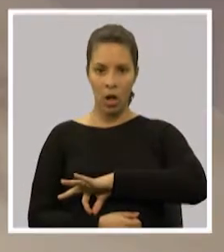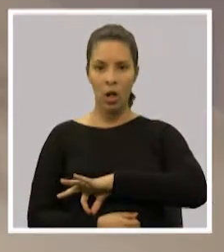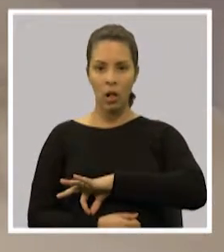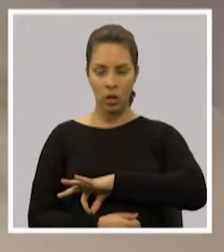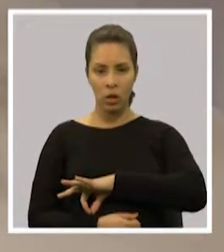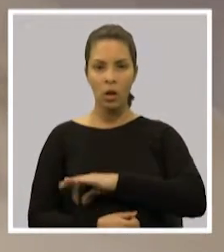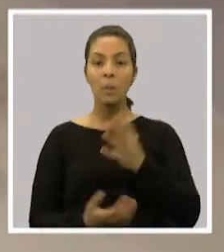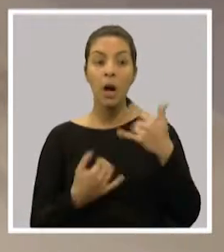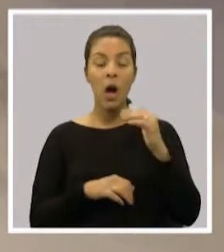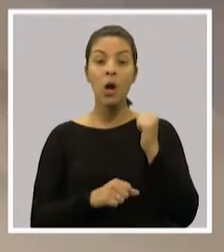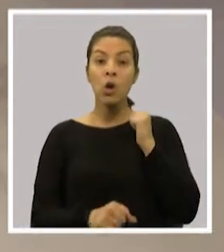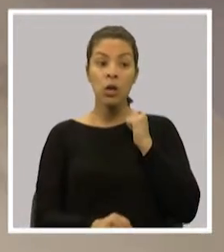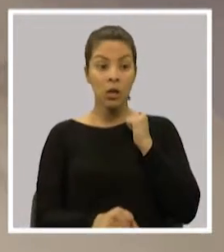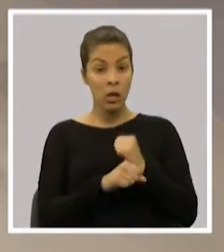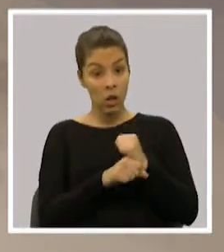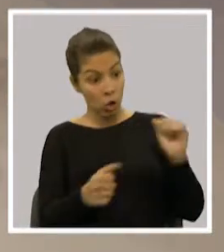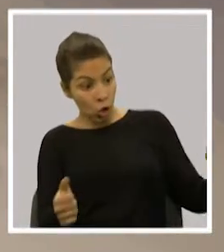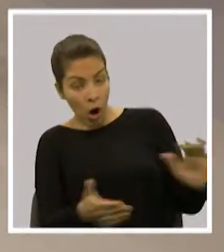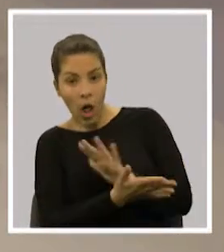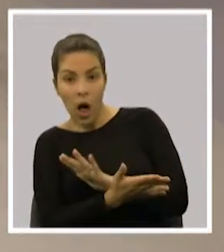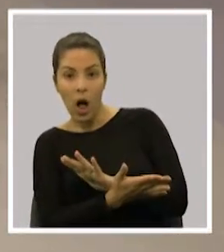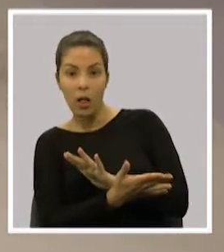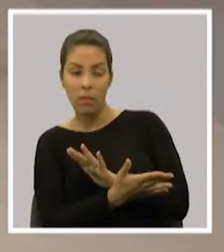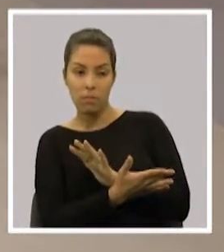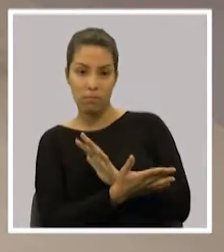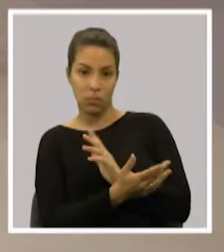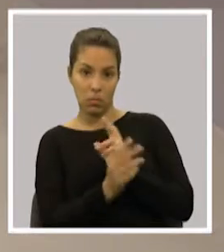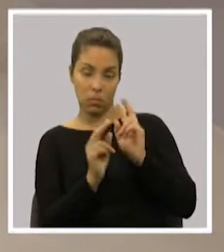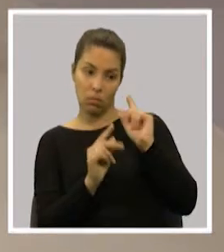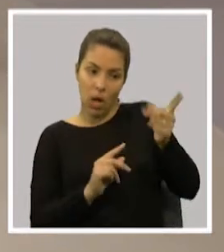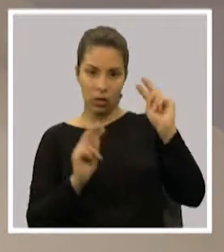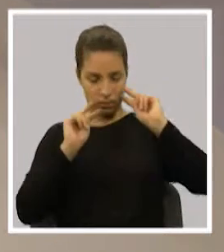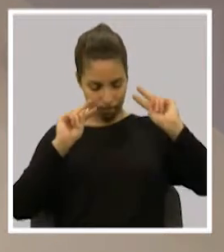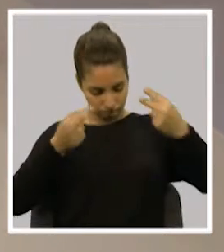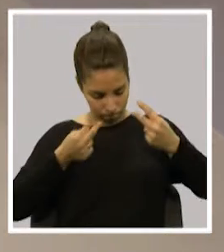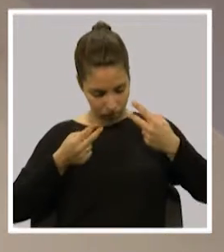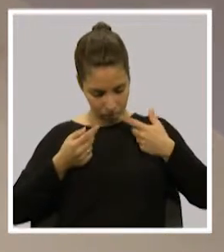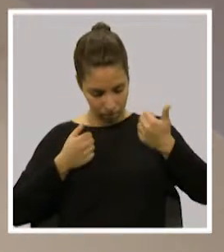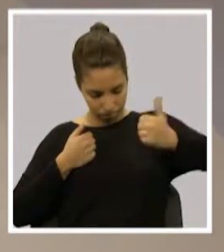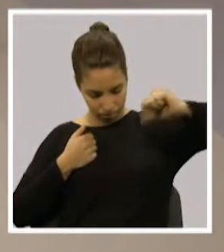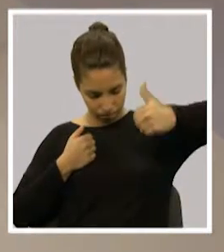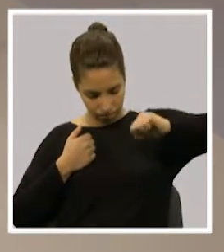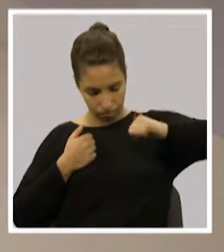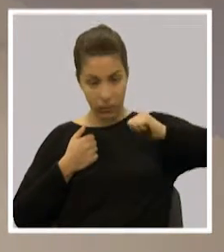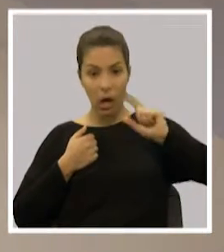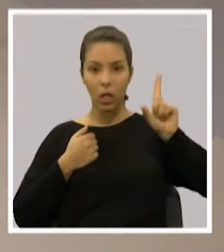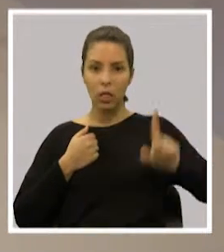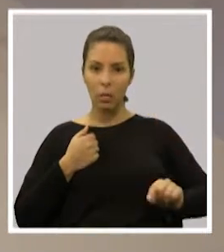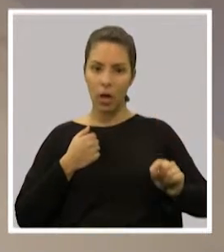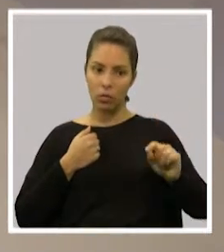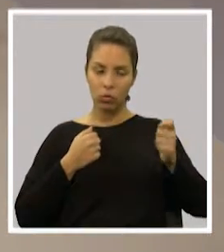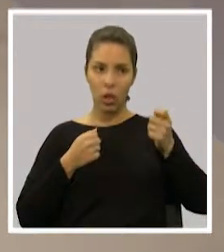acho que o jornalista deve-se julgar a si próprio naquilo que faz. Aquela tentativa de ser neutro e